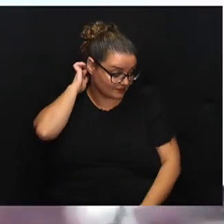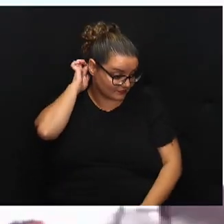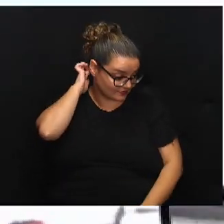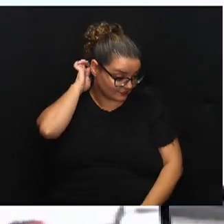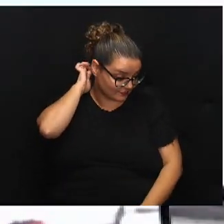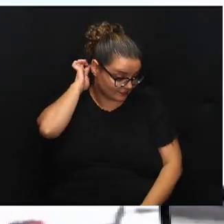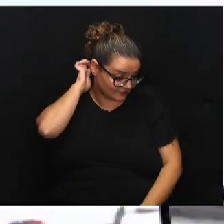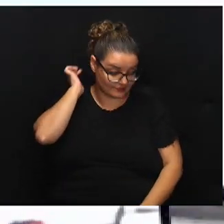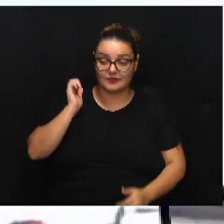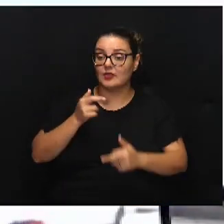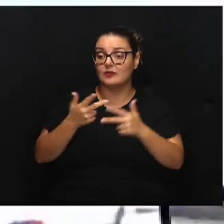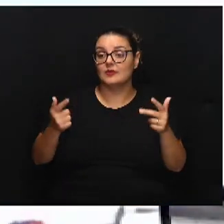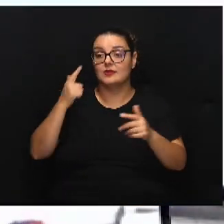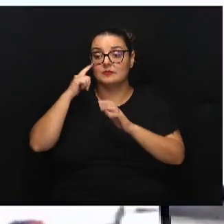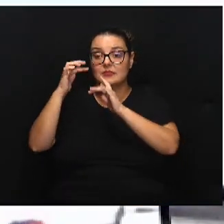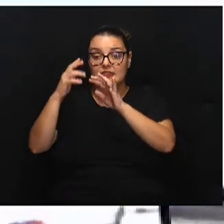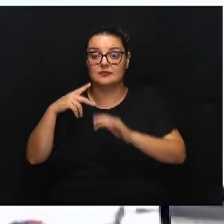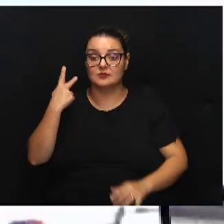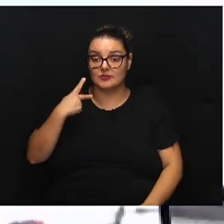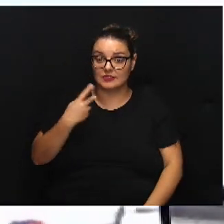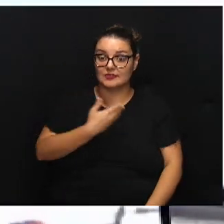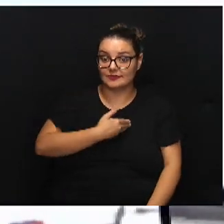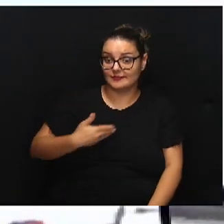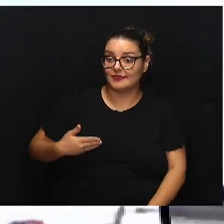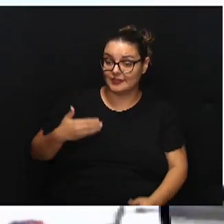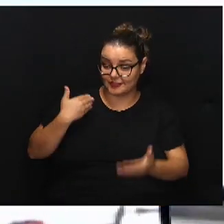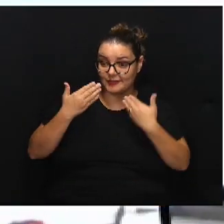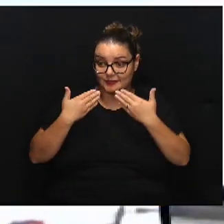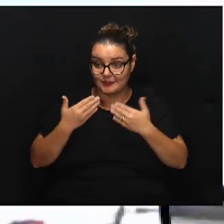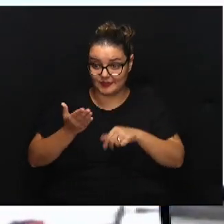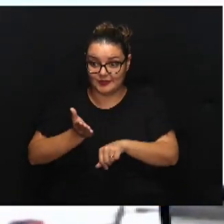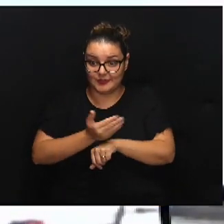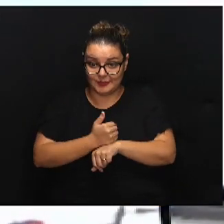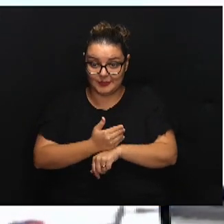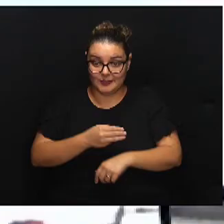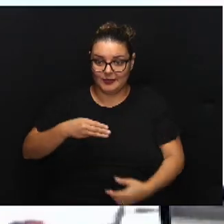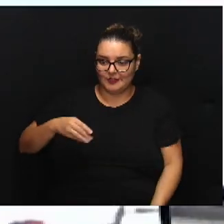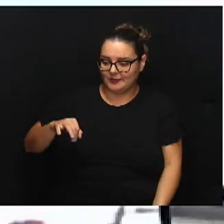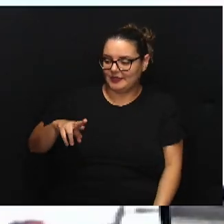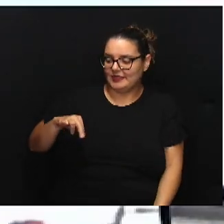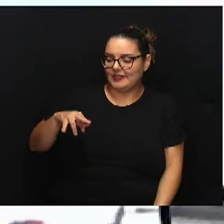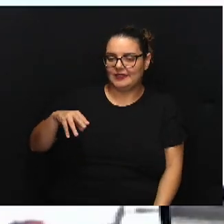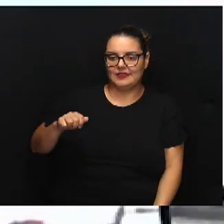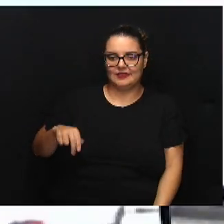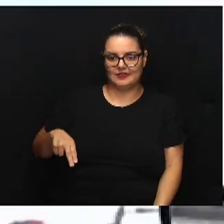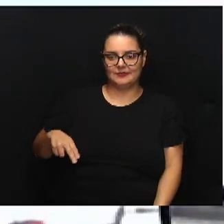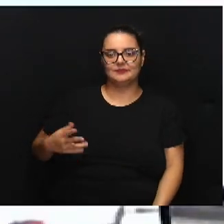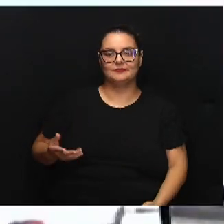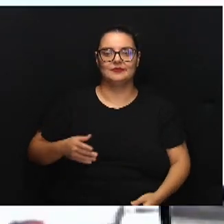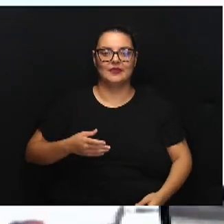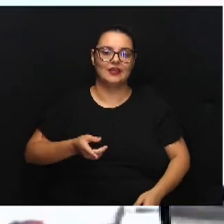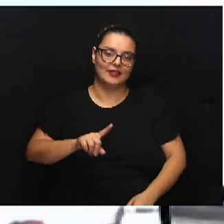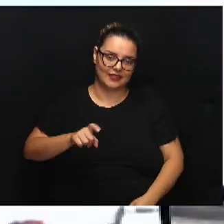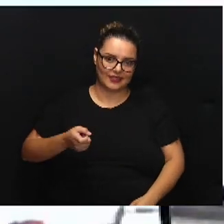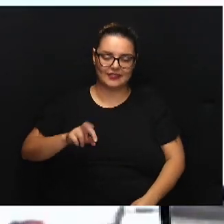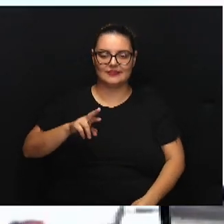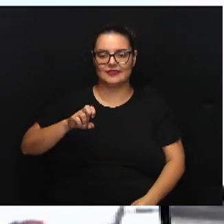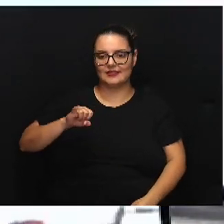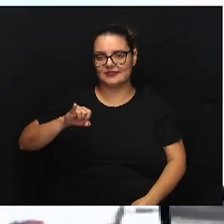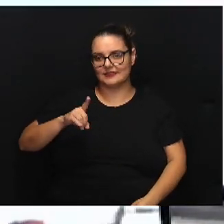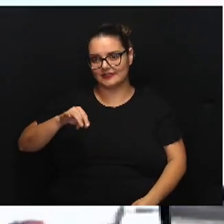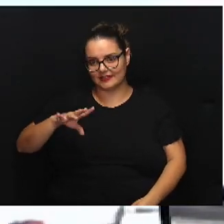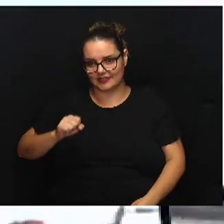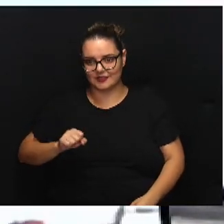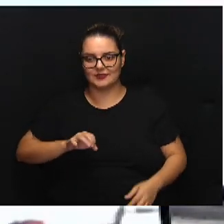das coisas, pensando em políticas públicas, eu até conversei um pouco com a Miriam, que é nossa ex-residente e coordena hoje aí o serviço